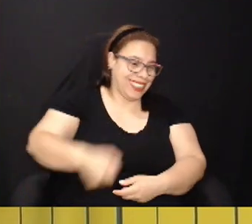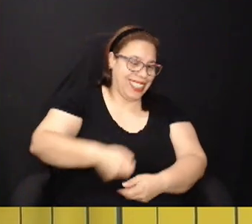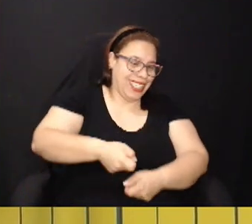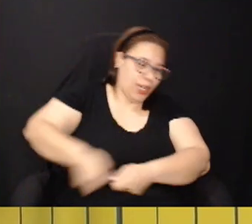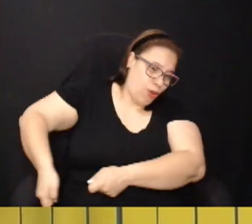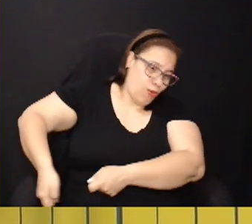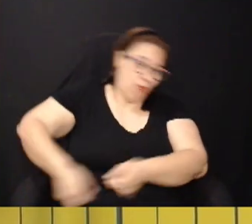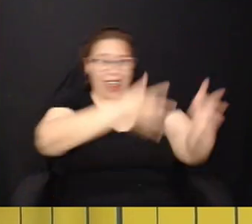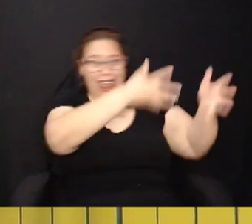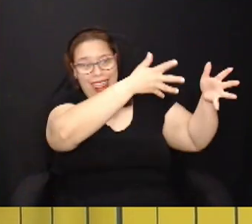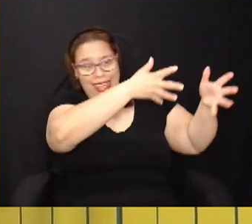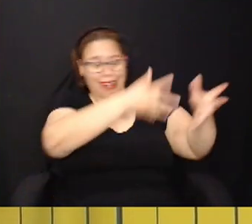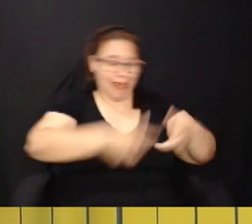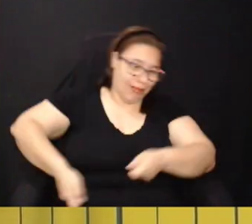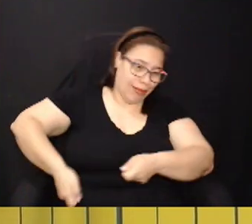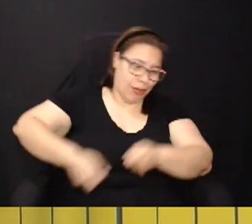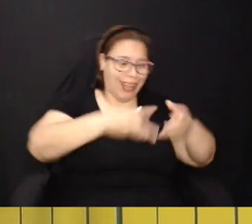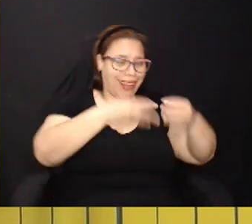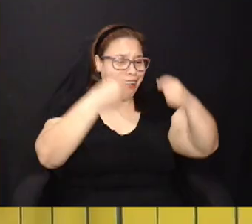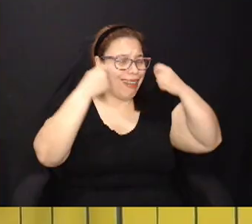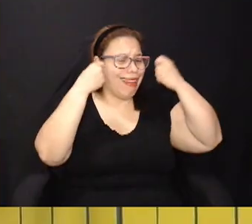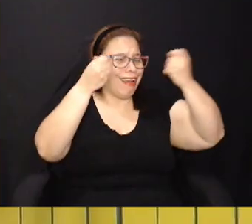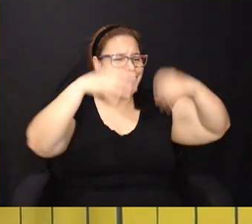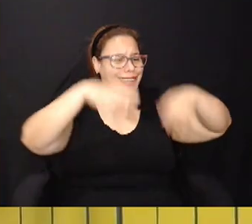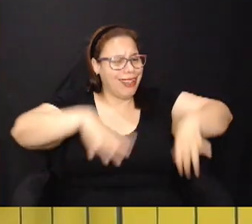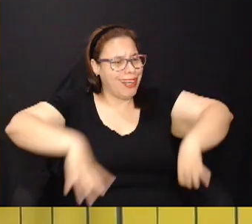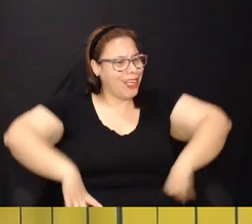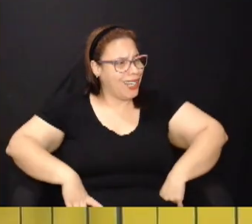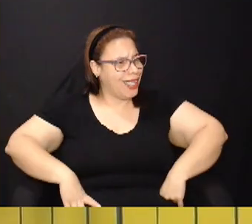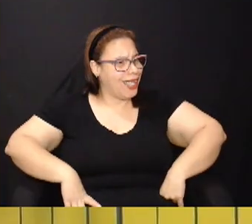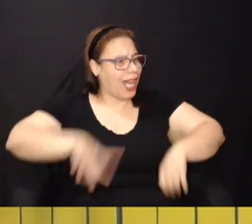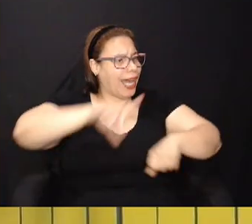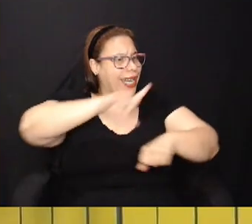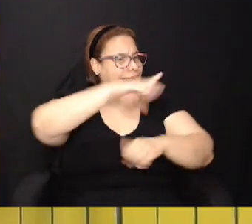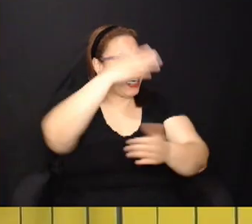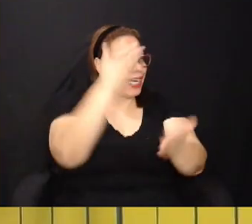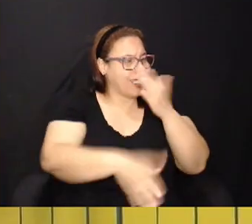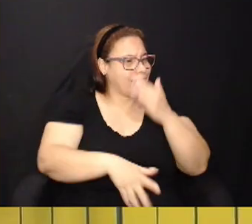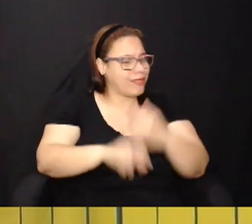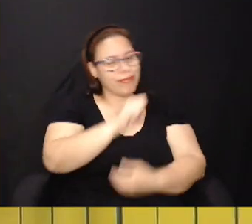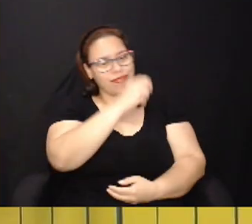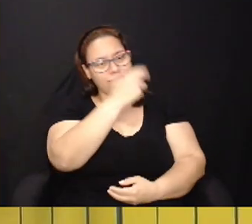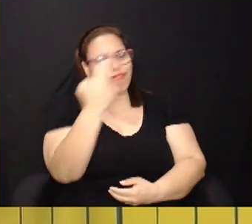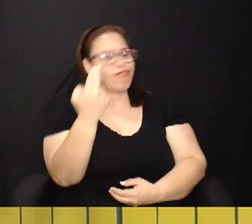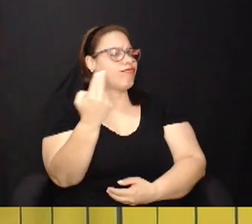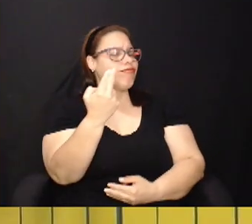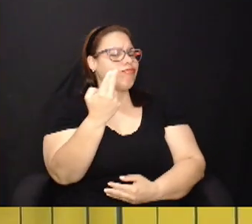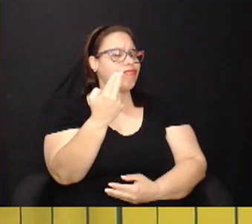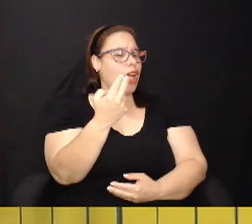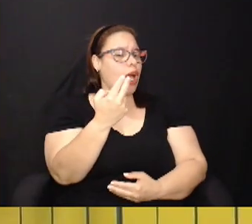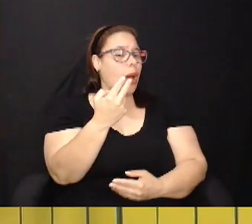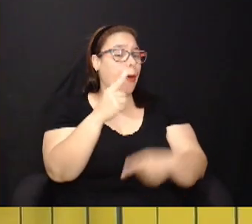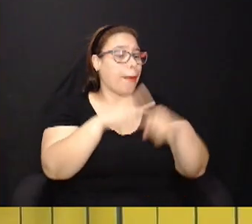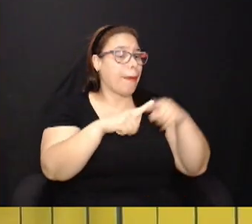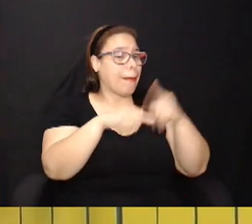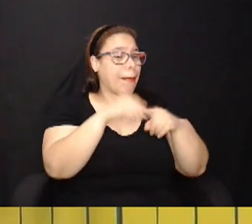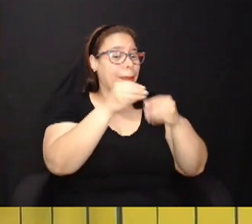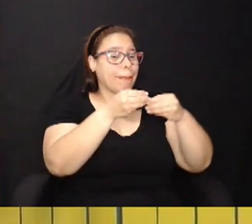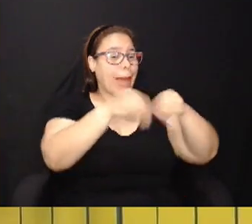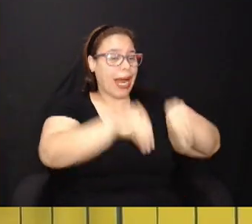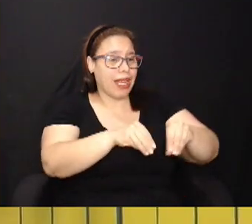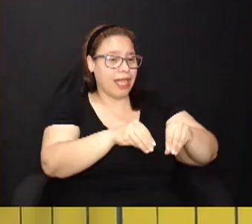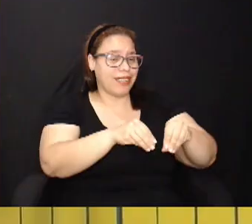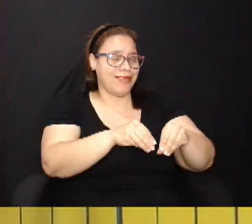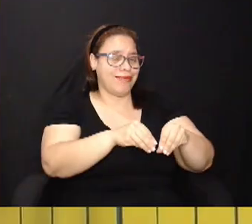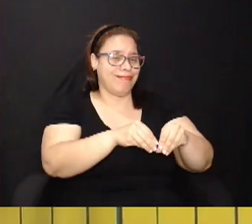arremessadas. E aí, quando a mala é extraviada, ou então algum produto que está sinalizado